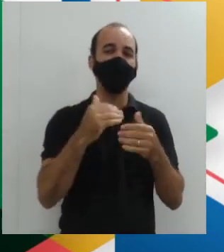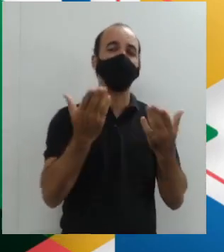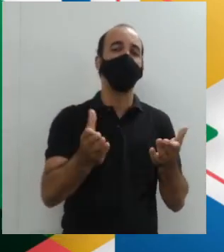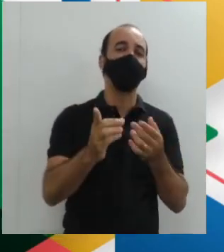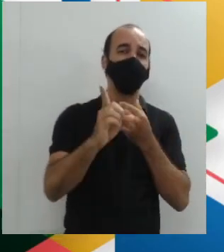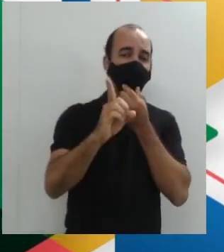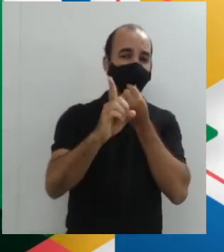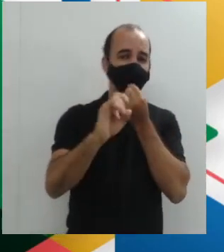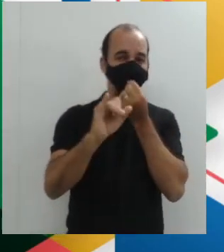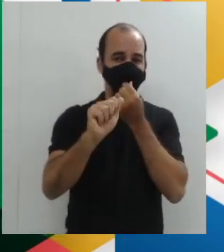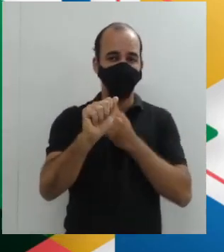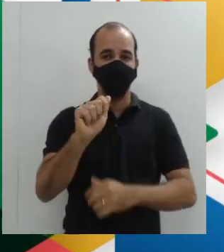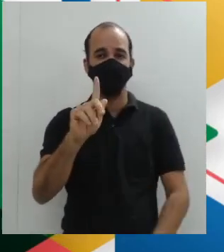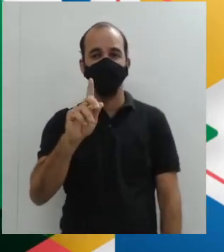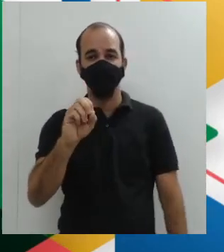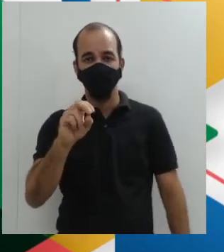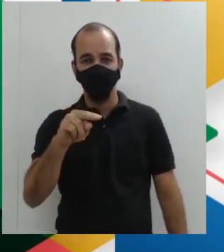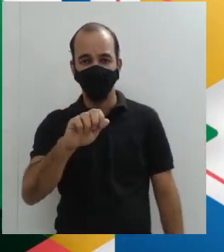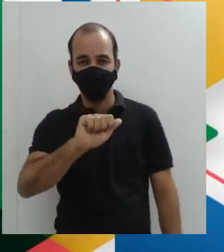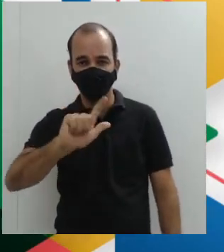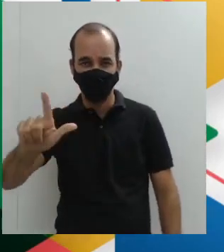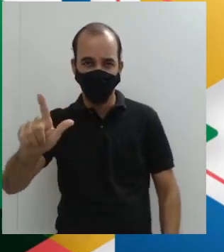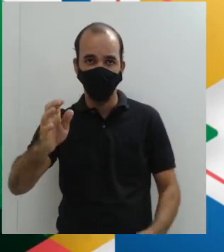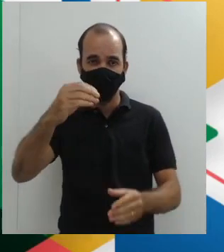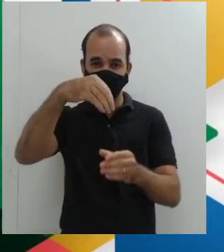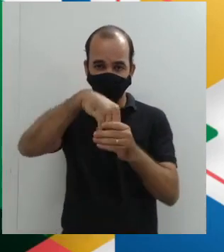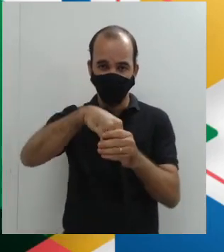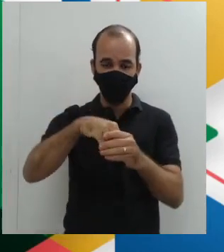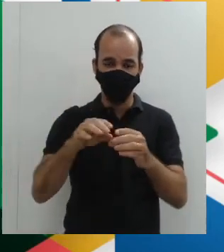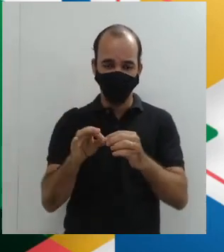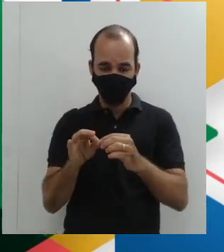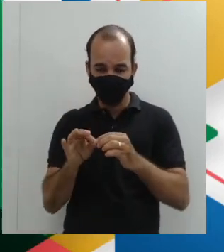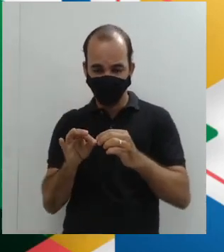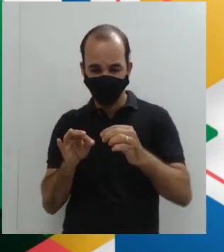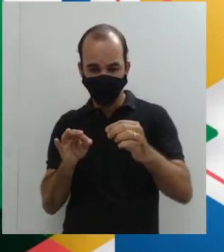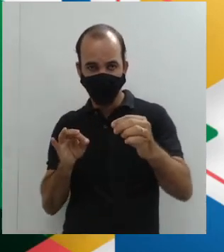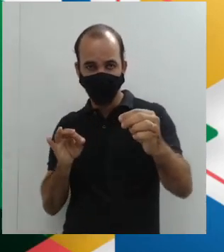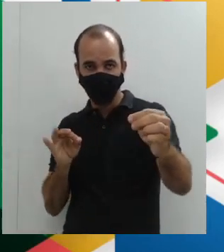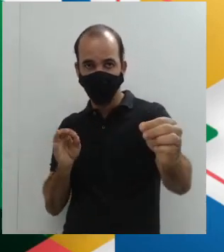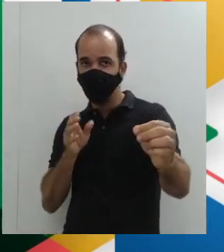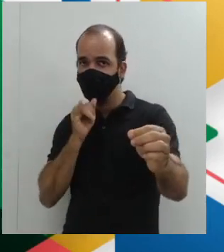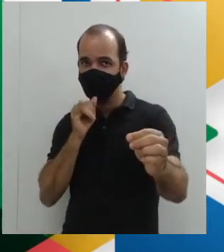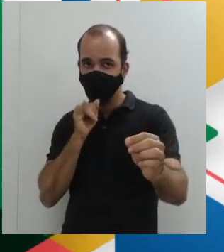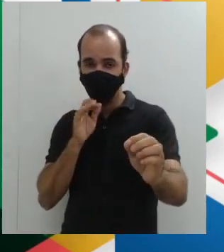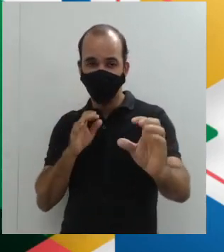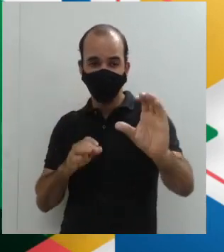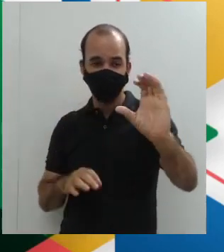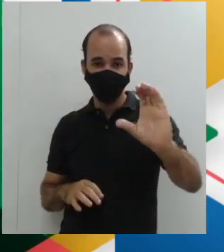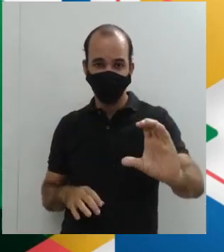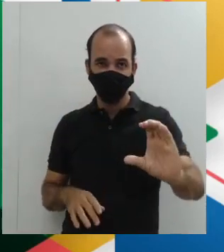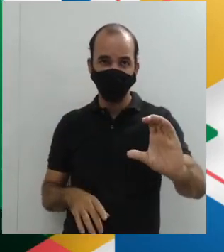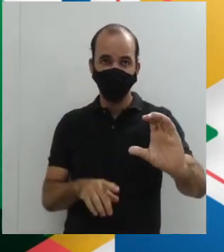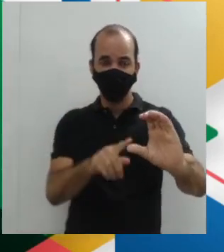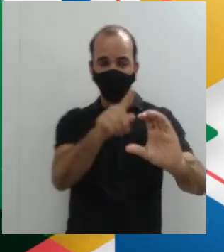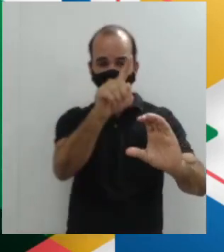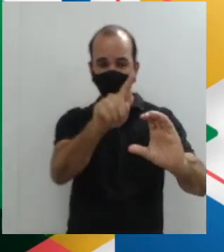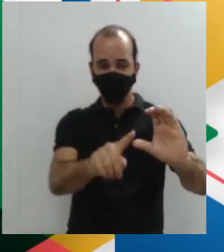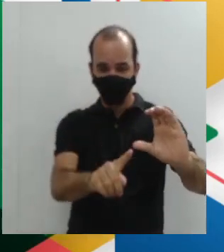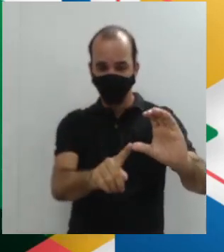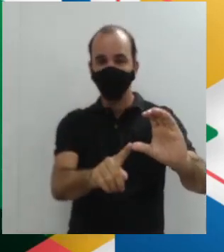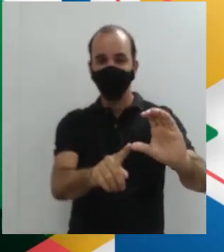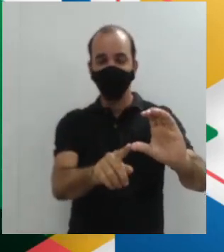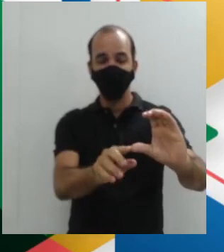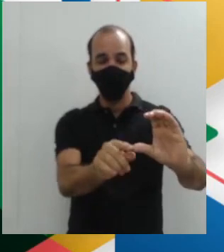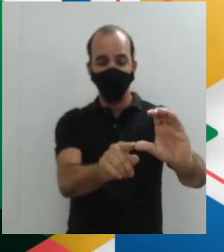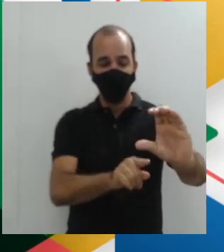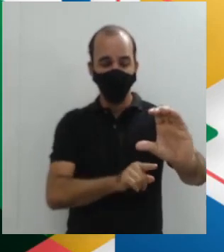diagonal interna dessa figura. Presta bem atenção. Se eu traçar ali, pegar essa base AB e a altura C,